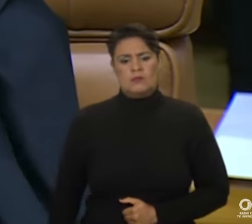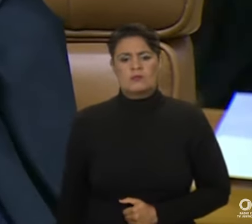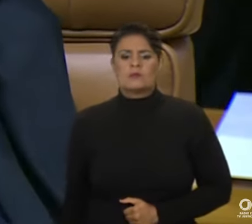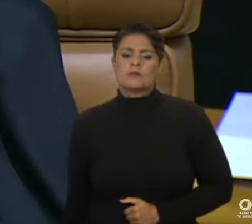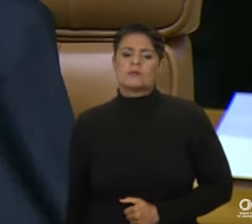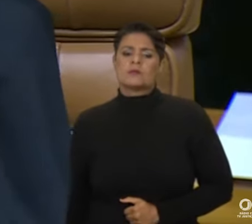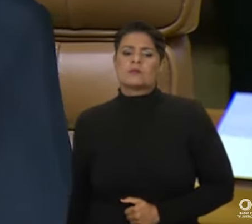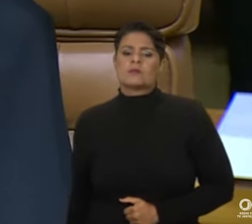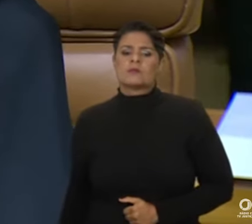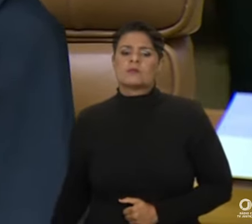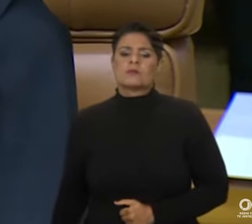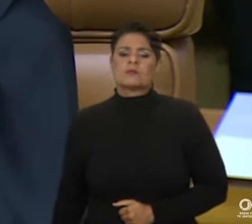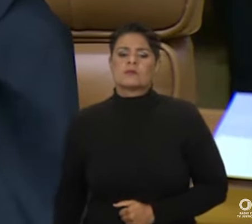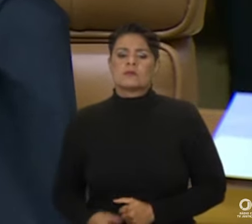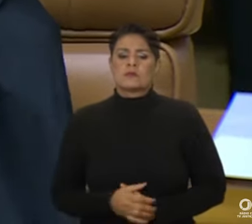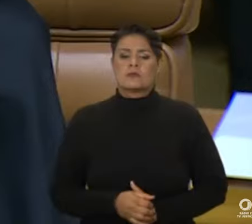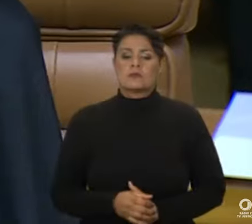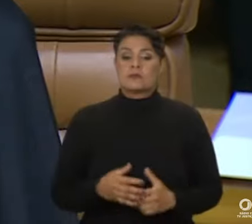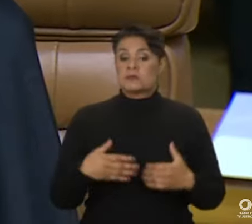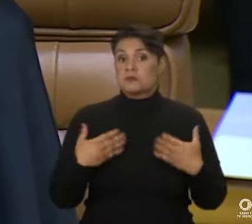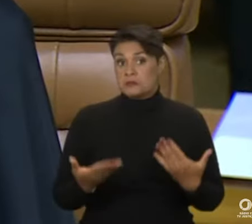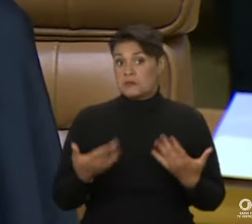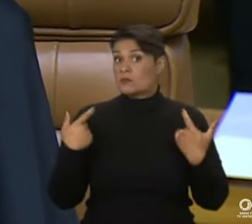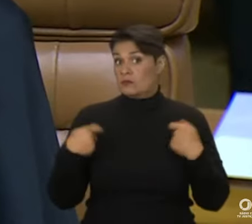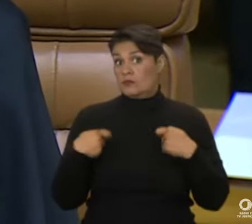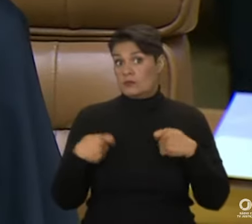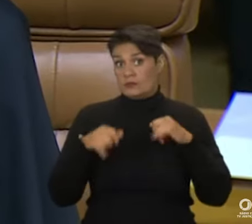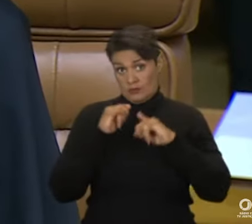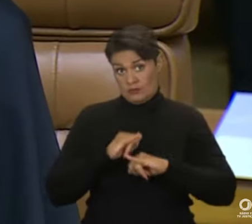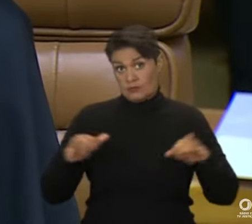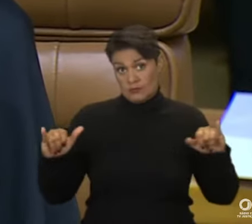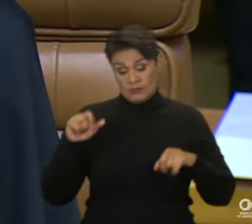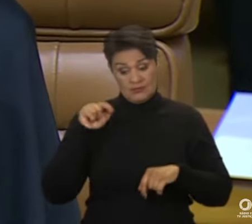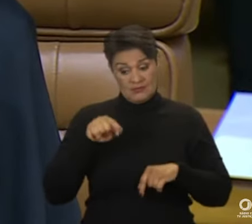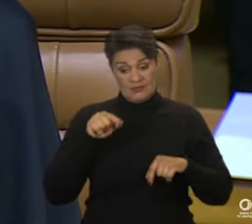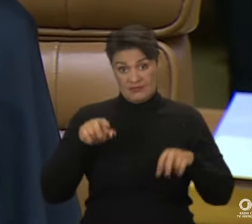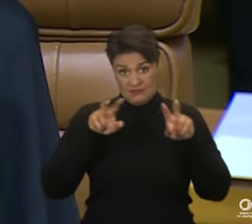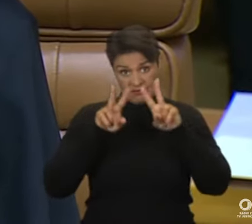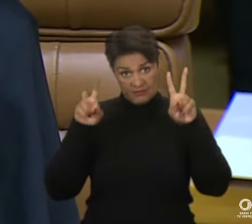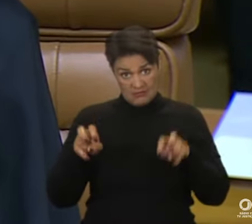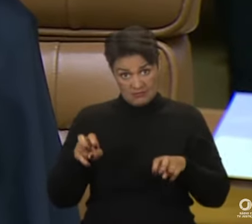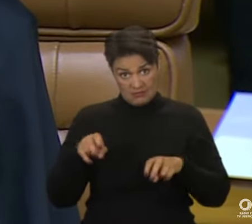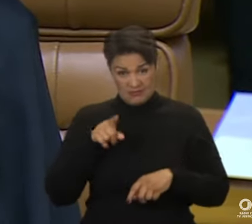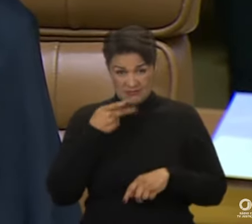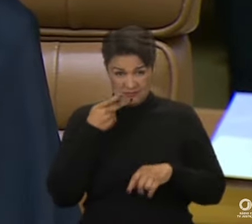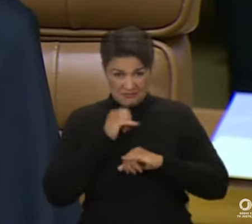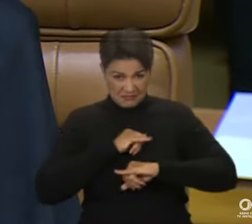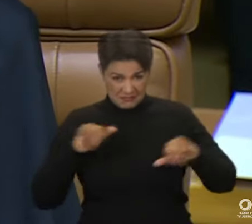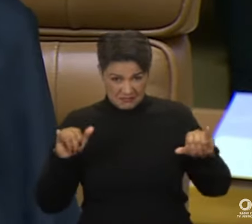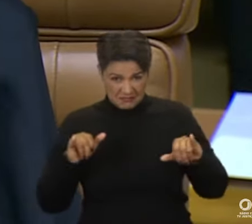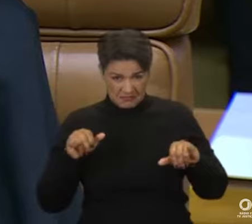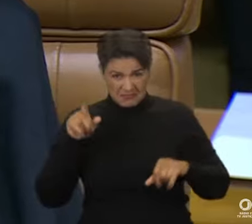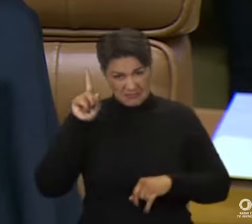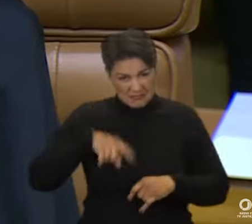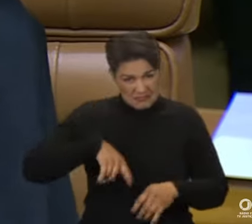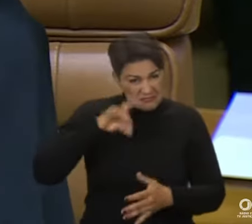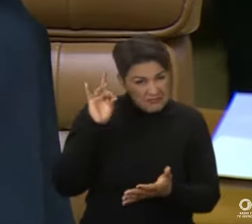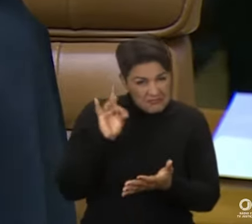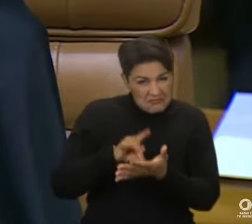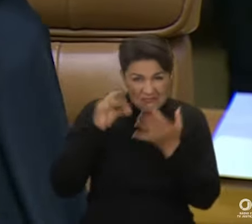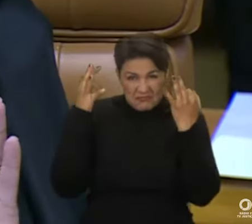Vale destacar que a situação colocada pela matéria, pela reportagem, em nada se aproxima dos